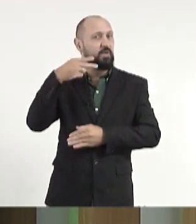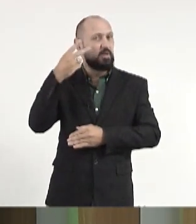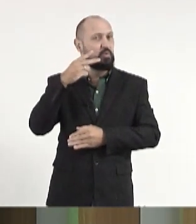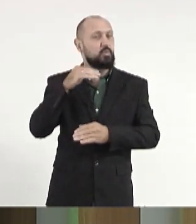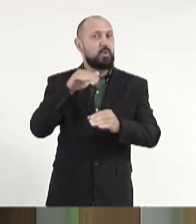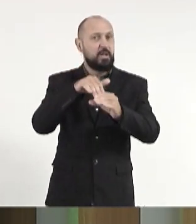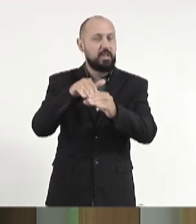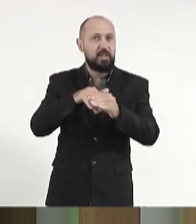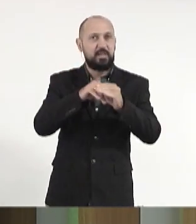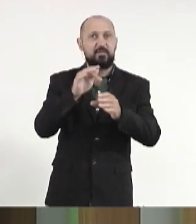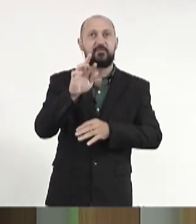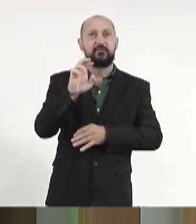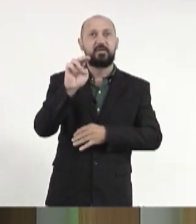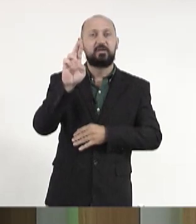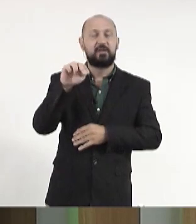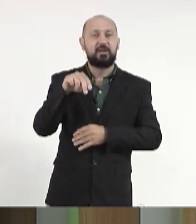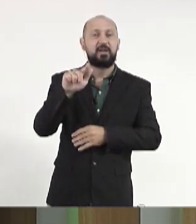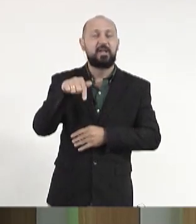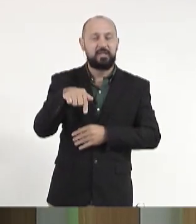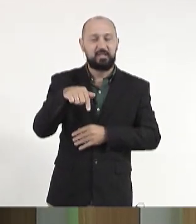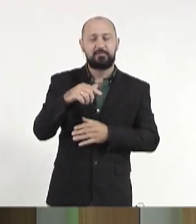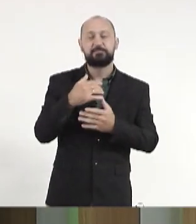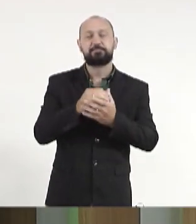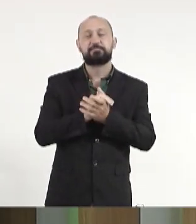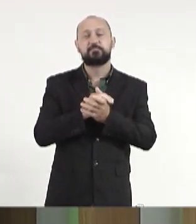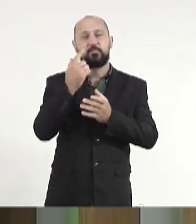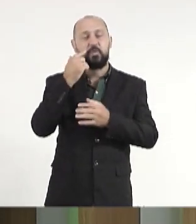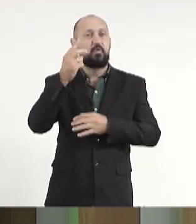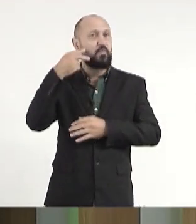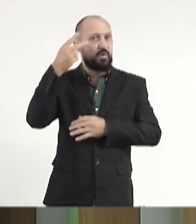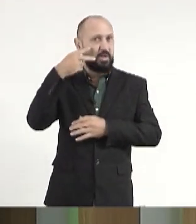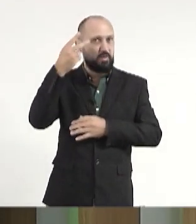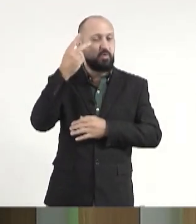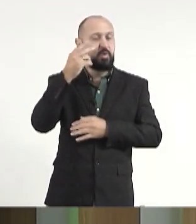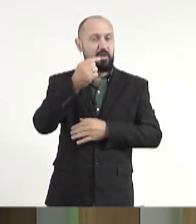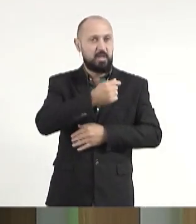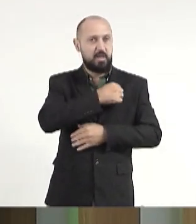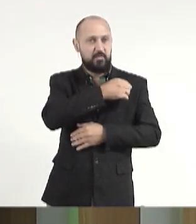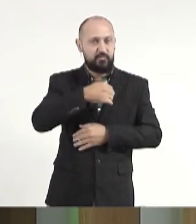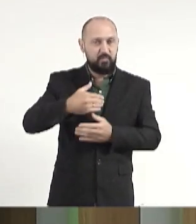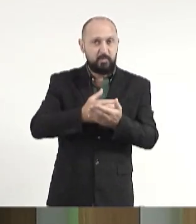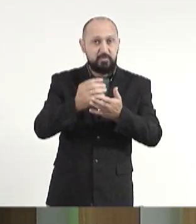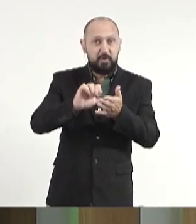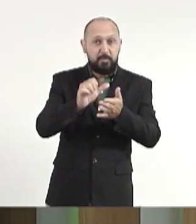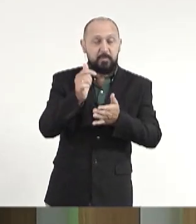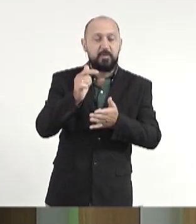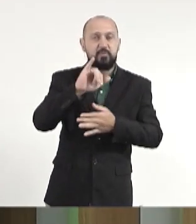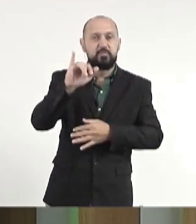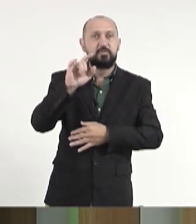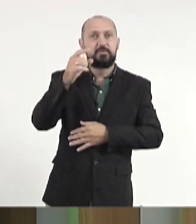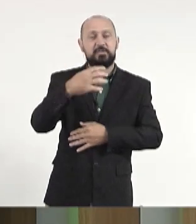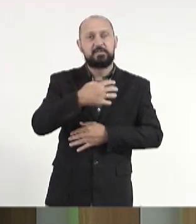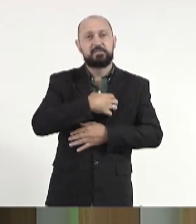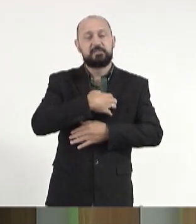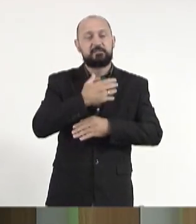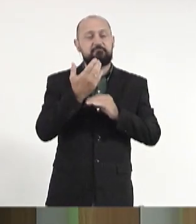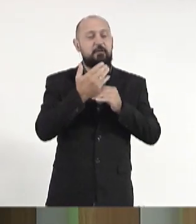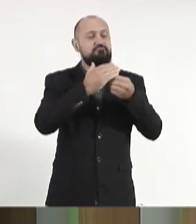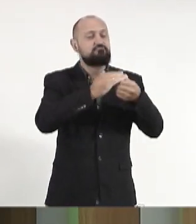Deputada Gleice Jane também apresentou na sessão de hoje moção de repúdio a ataques homofóbicos contra